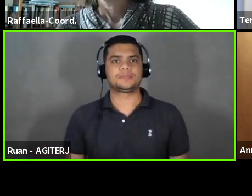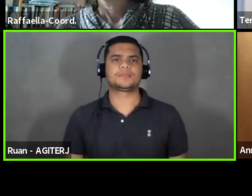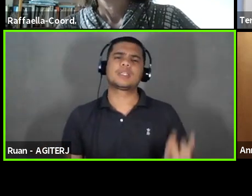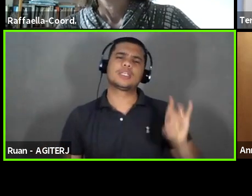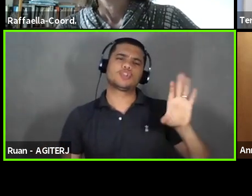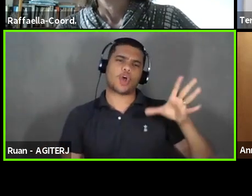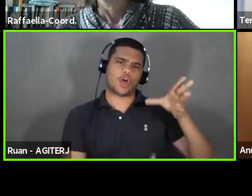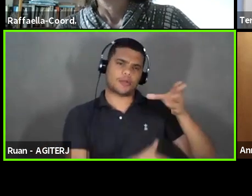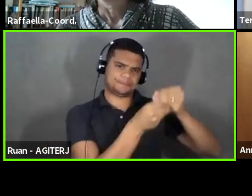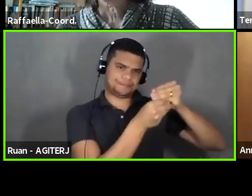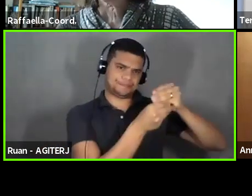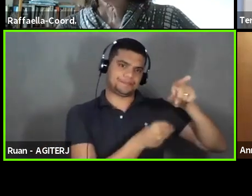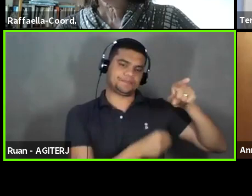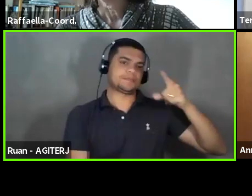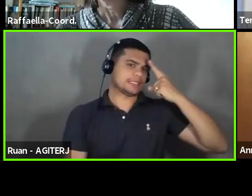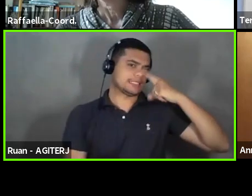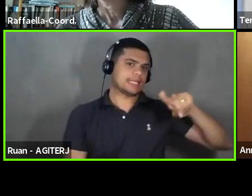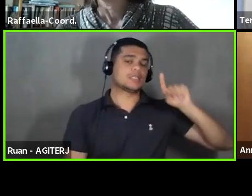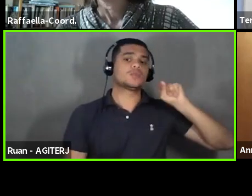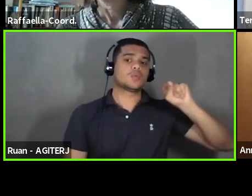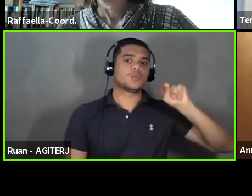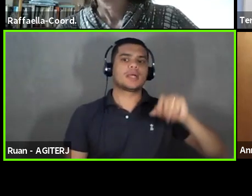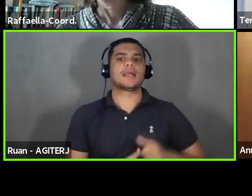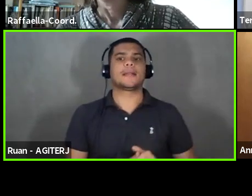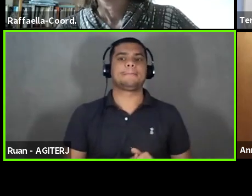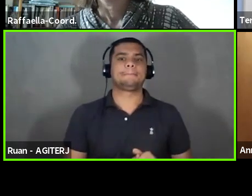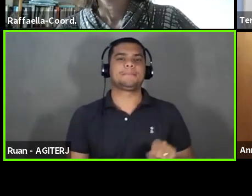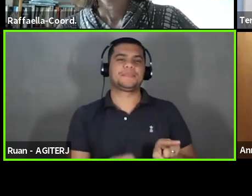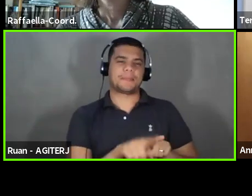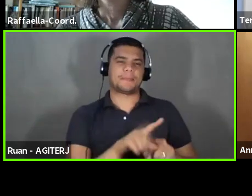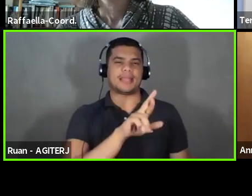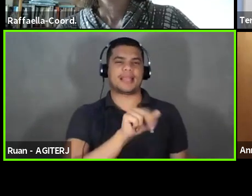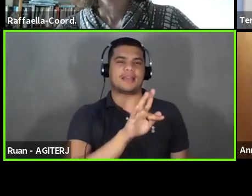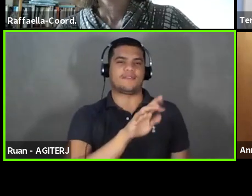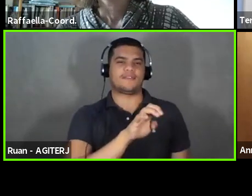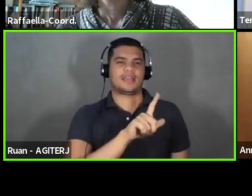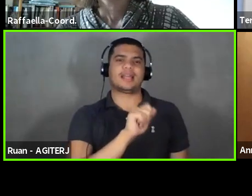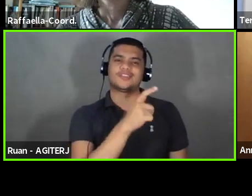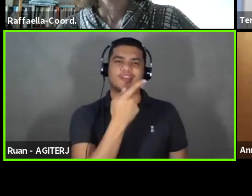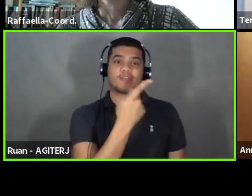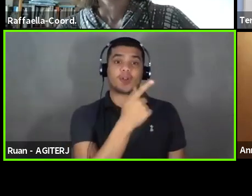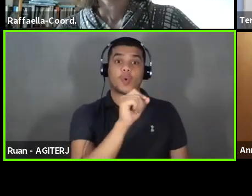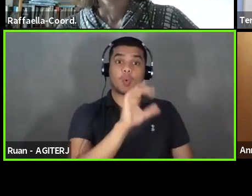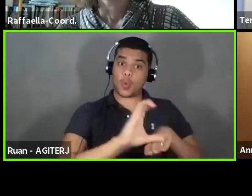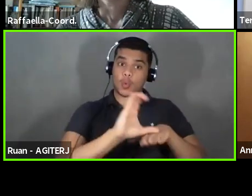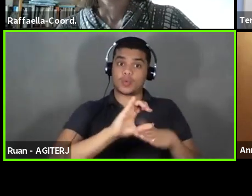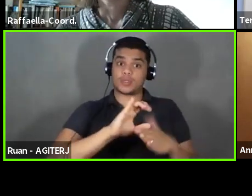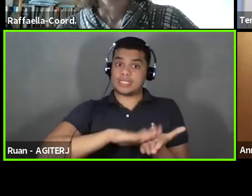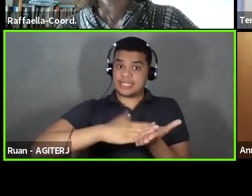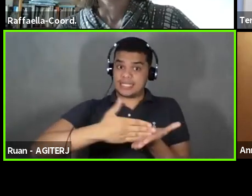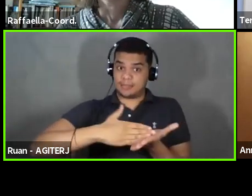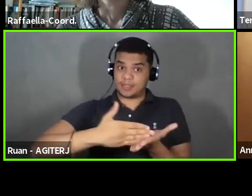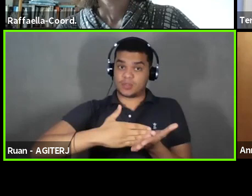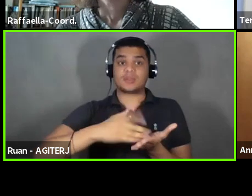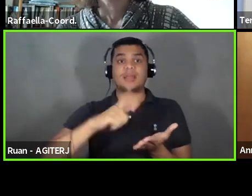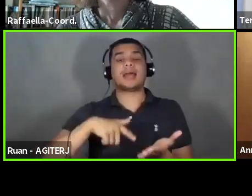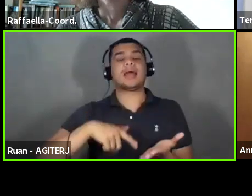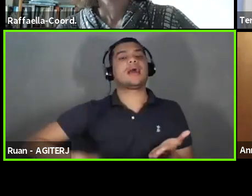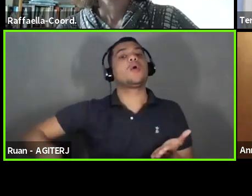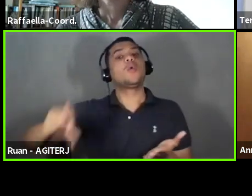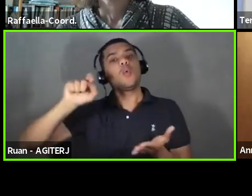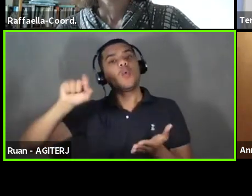acrescentar, Tereza, Rafaela. Rafaela já mencionou que o curso de interpretação é